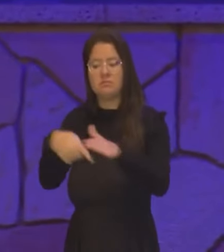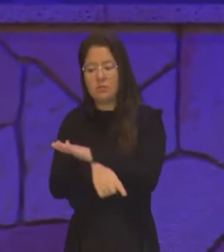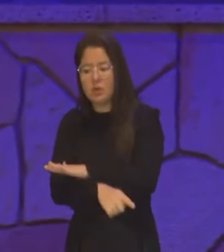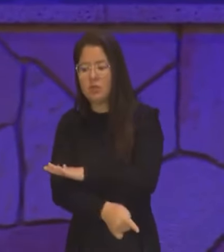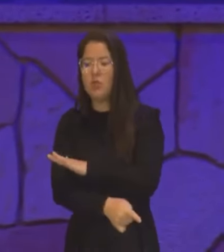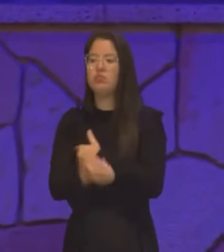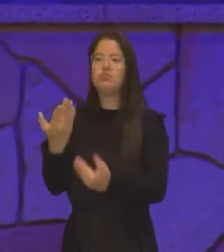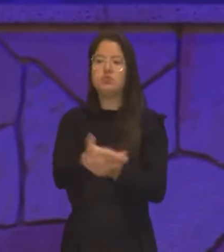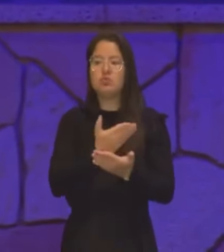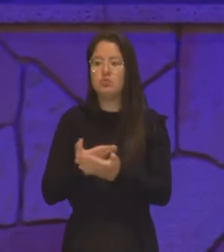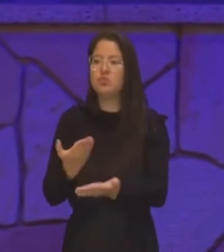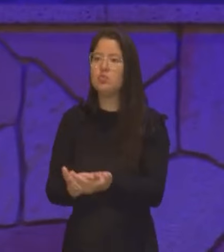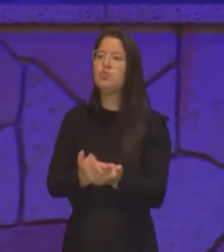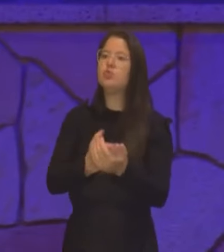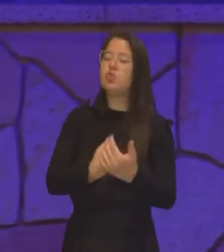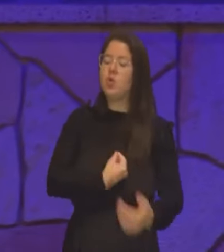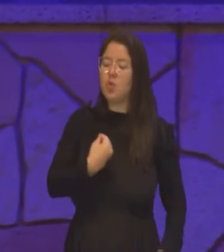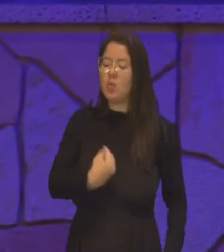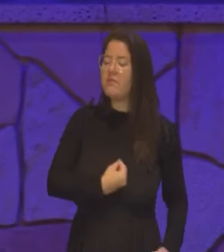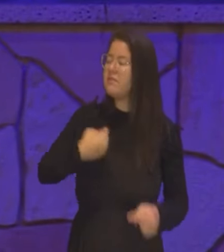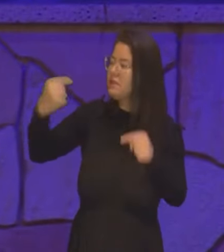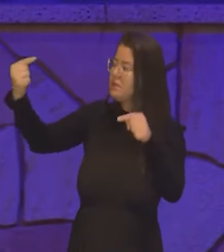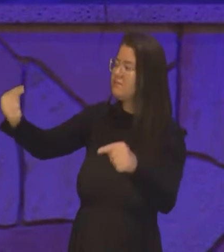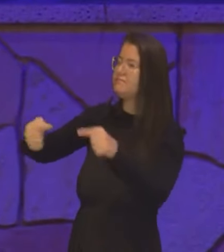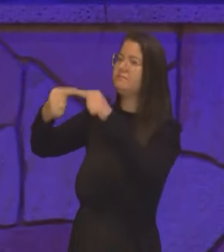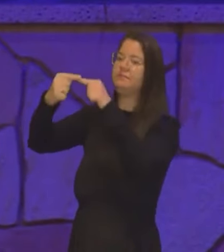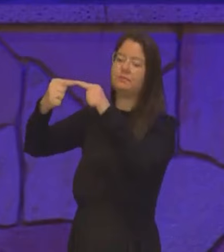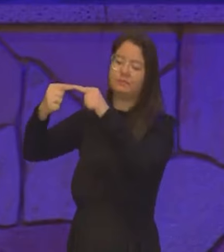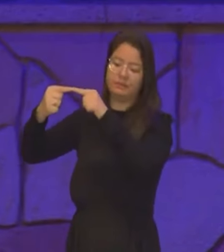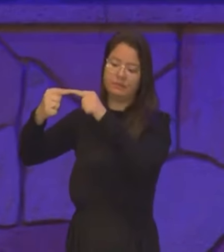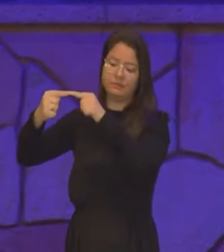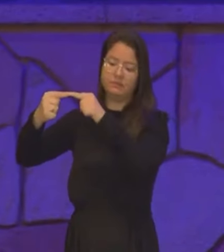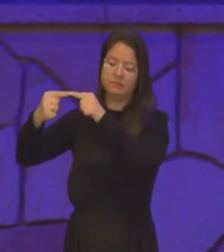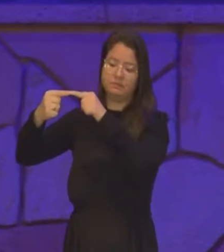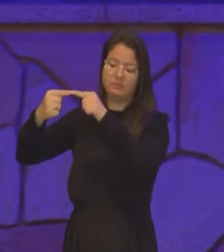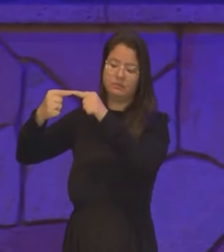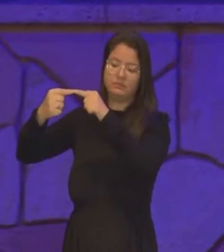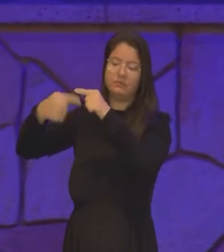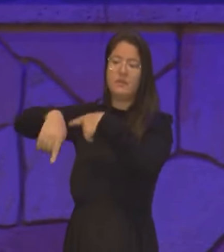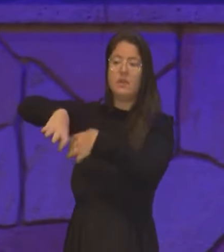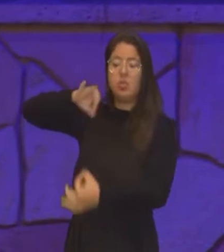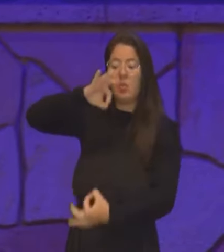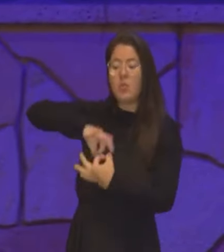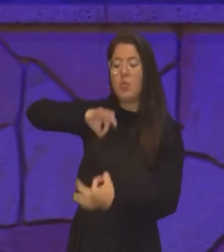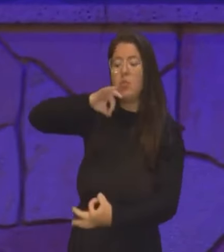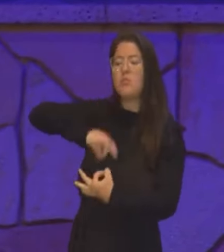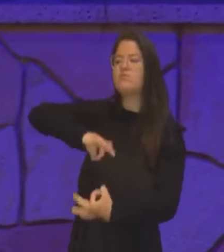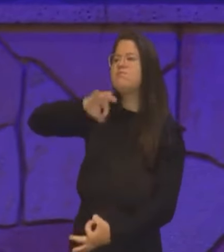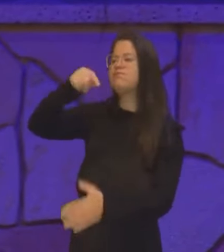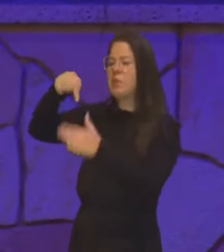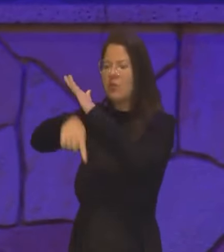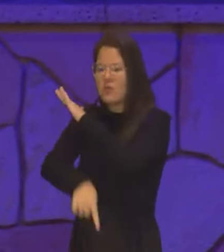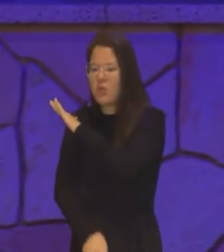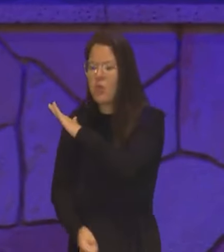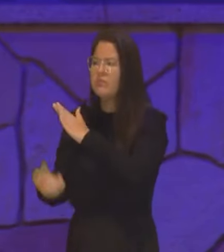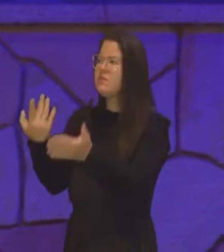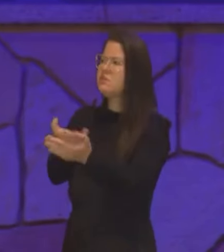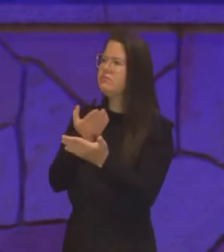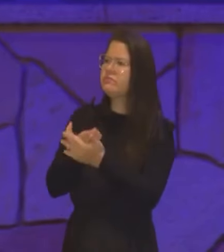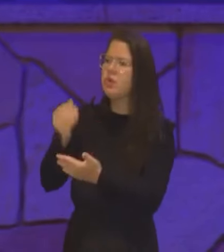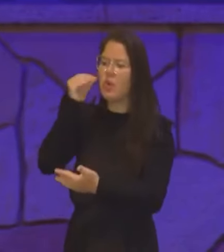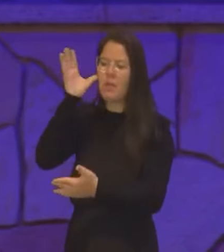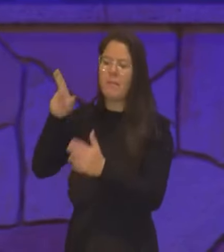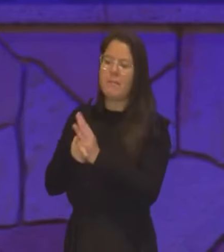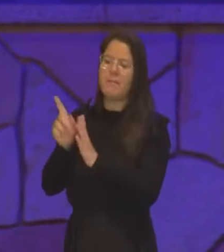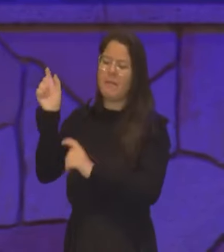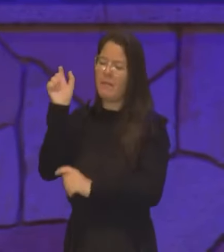Uma vida intencional que nos coloca em uma espiritualidade profunda,